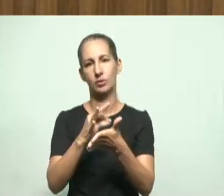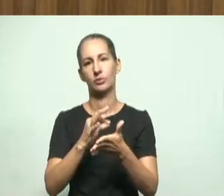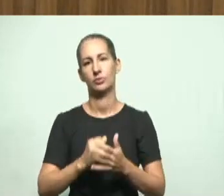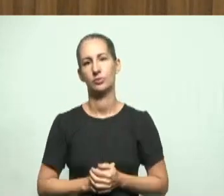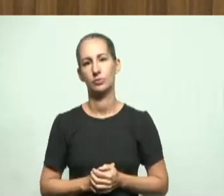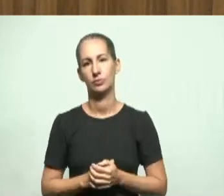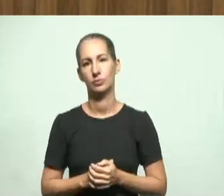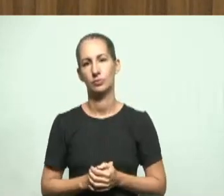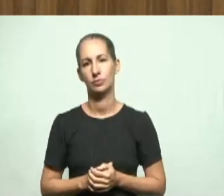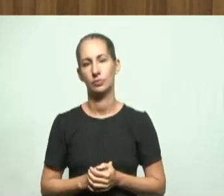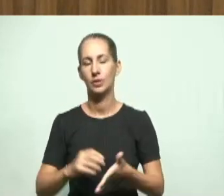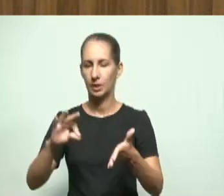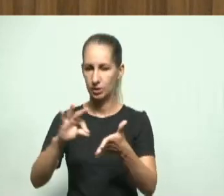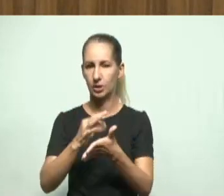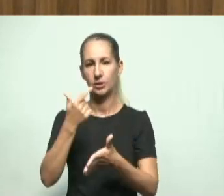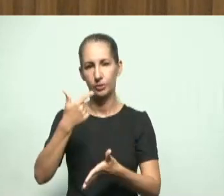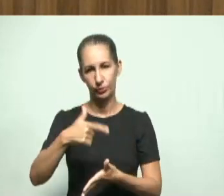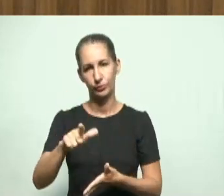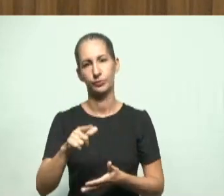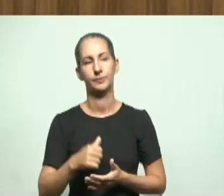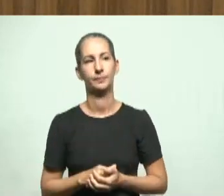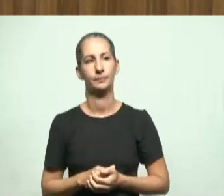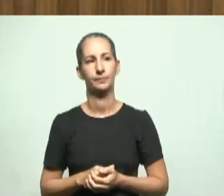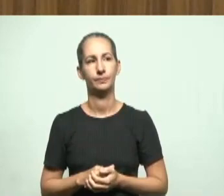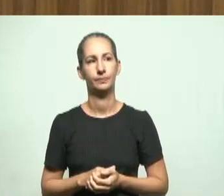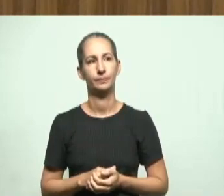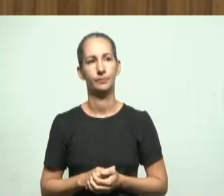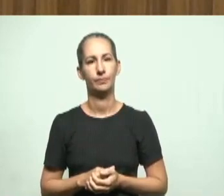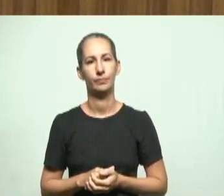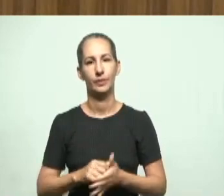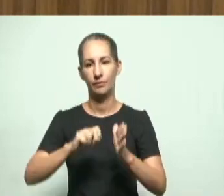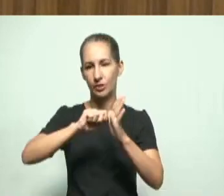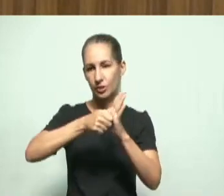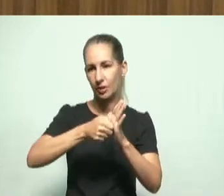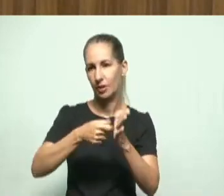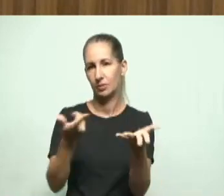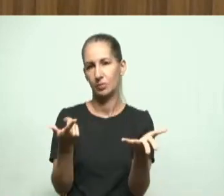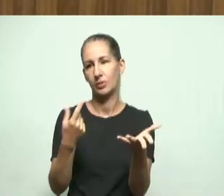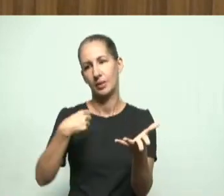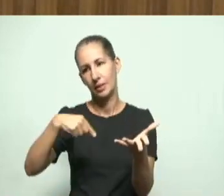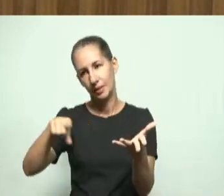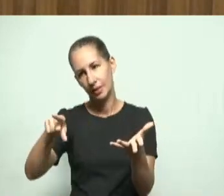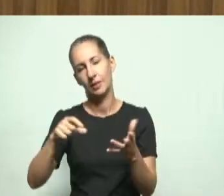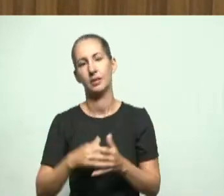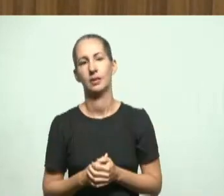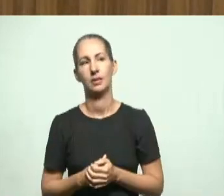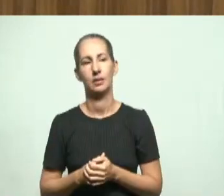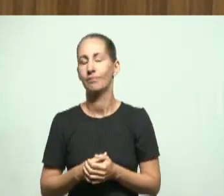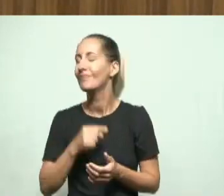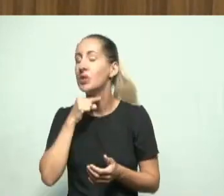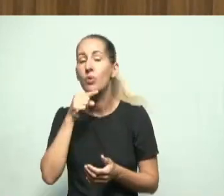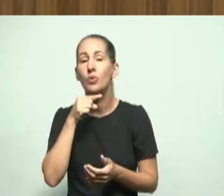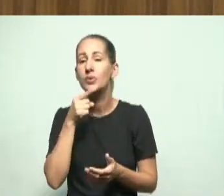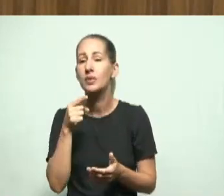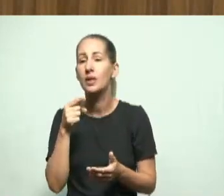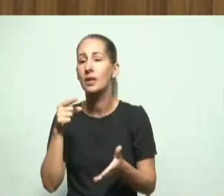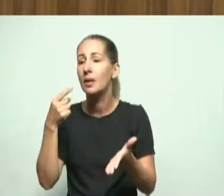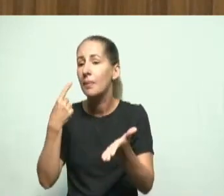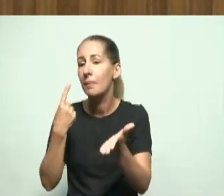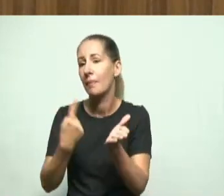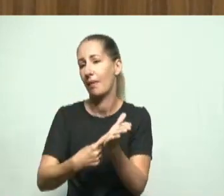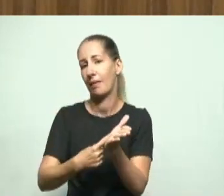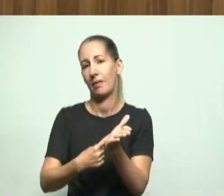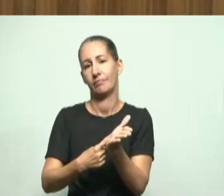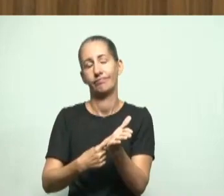cadastro, recadastrar. Ou as pessoas bloqueadas, por algum motivo, têm que ir lá, mas não consegue agendar. Como é que vai resolver?